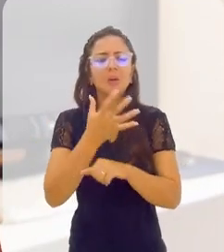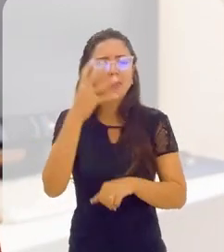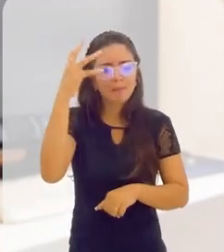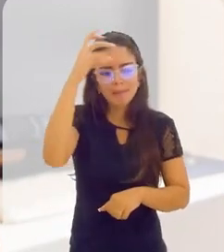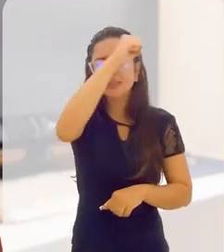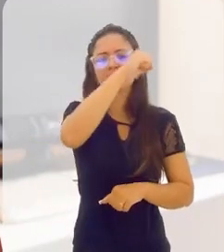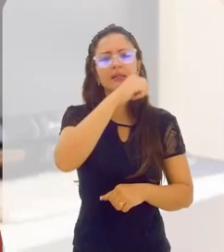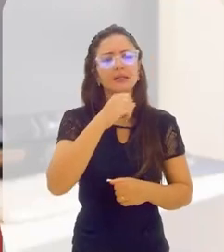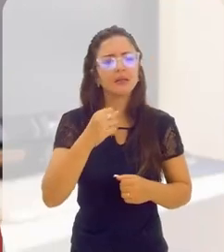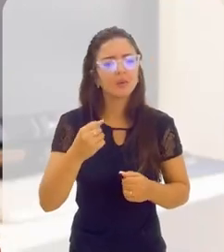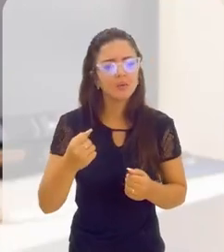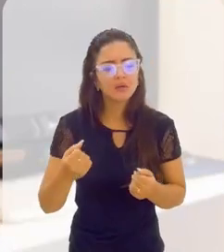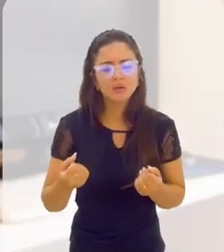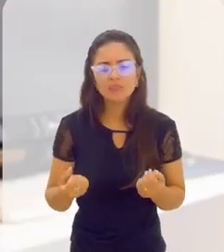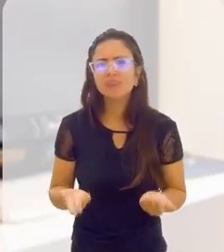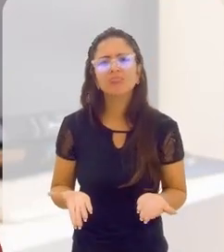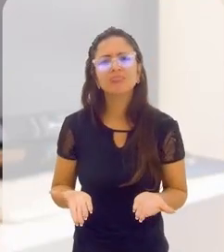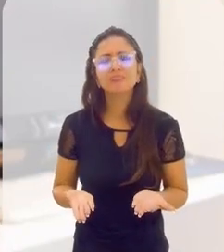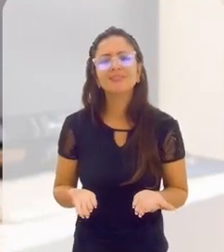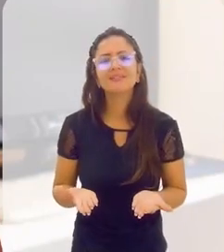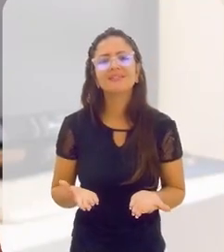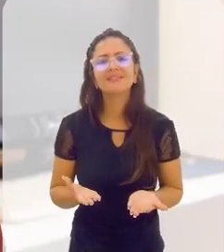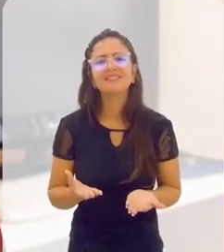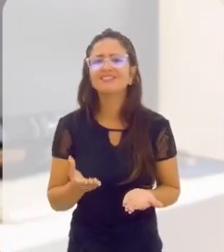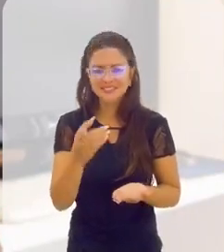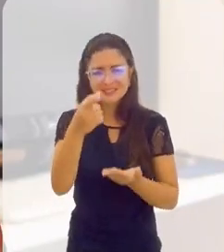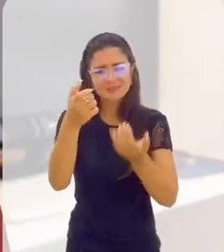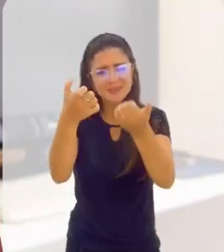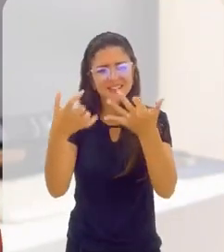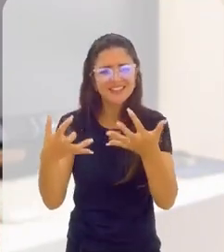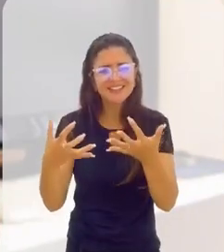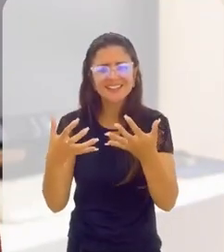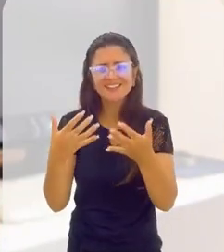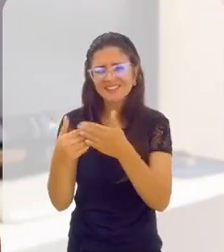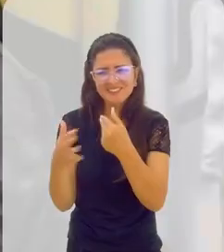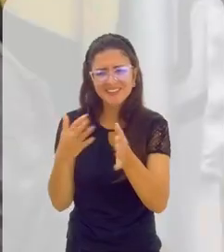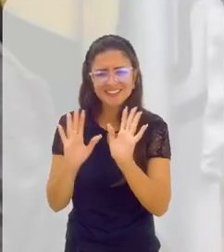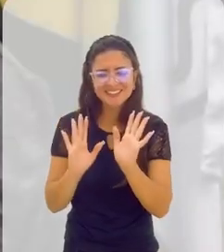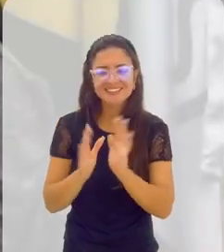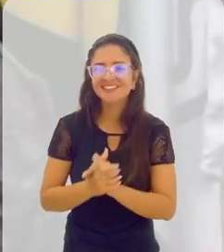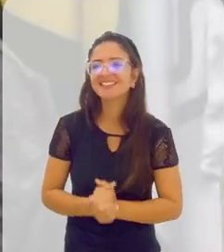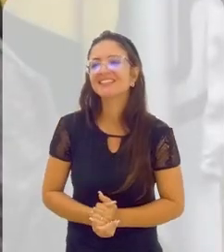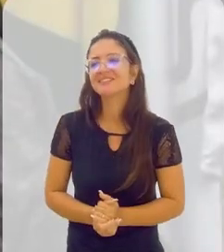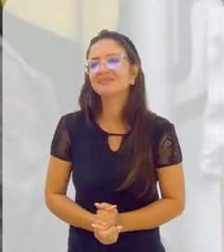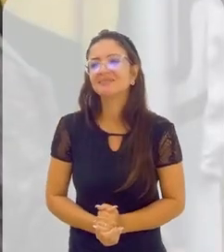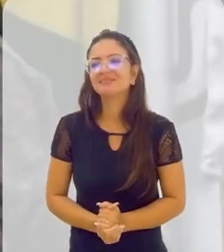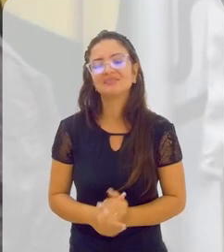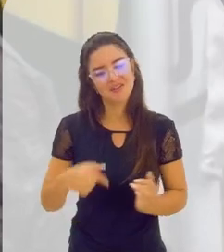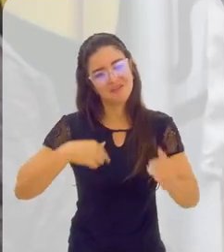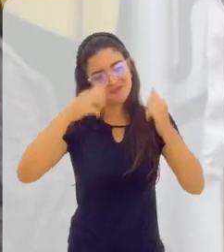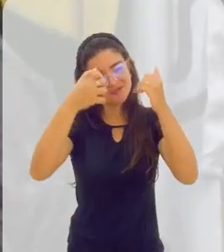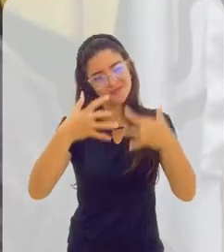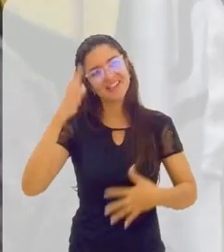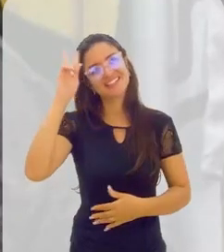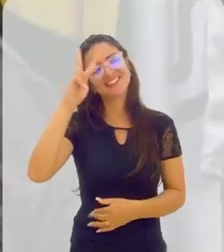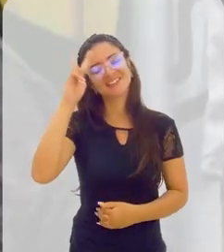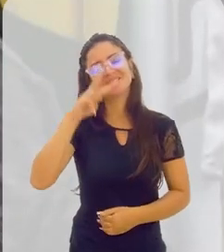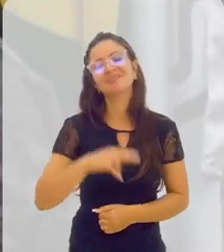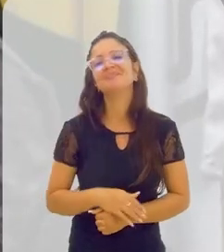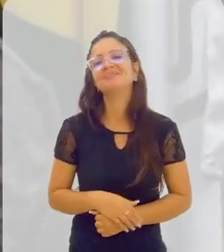te emocionado ou enfim que você traga o que você quiser trazer aqui para gente é bem pequenininha